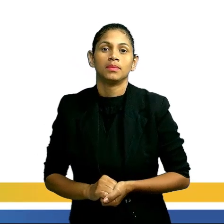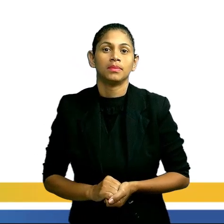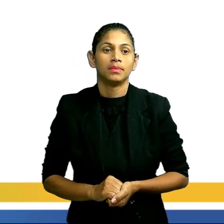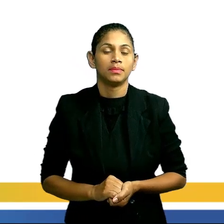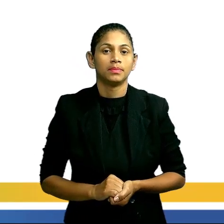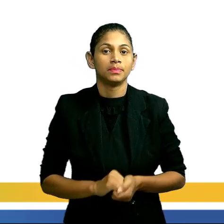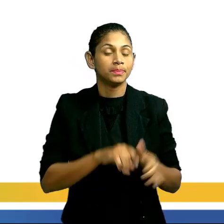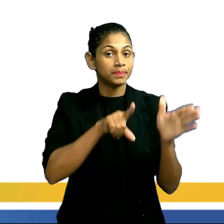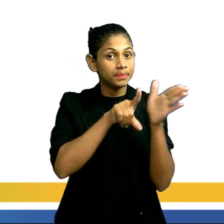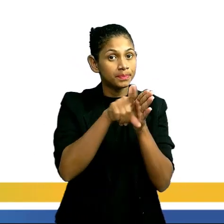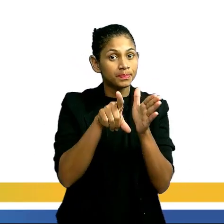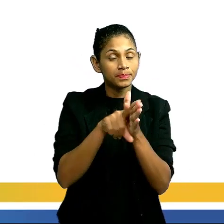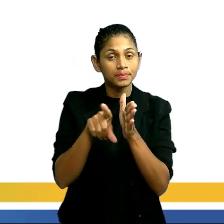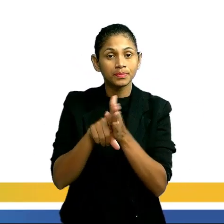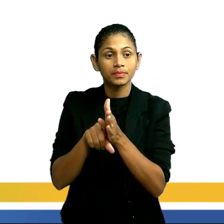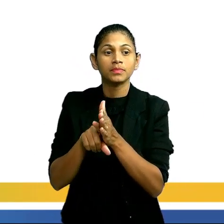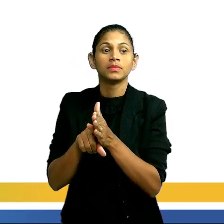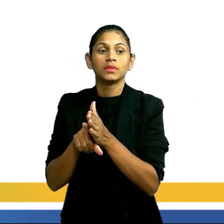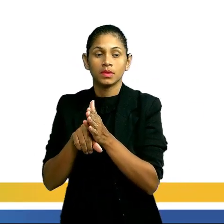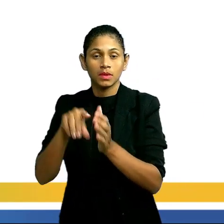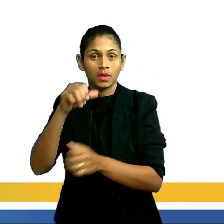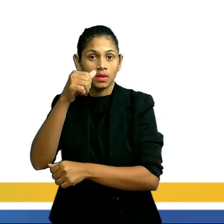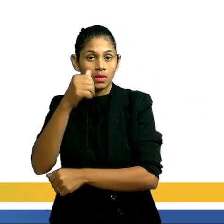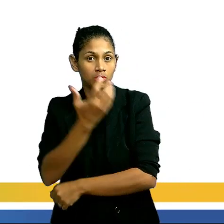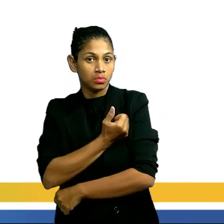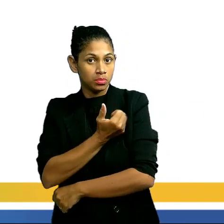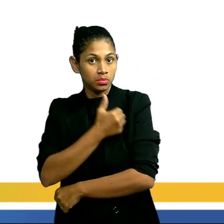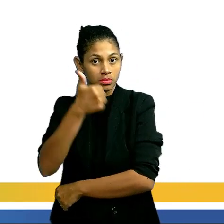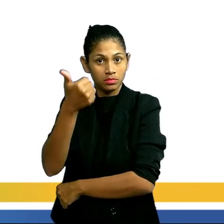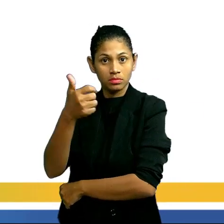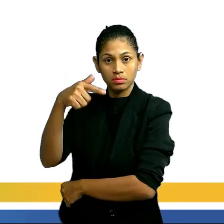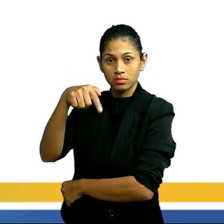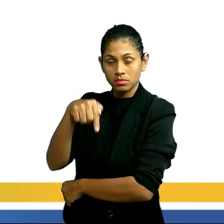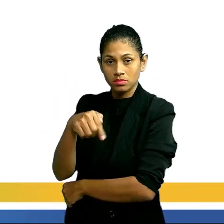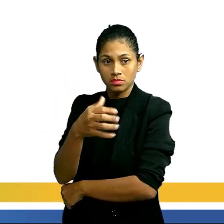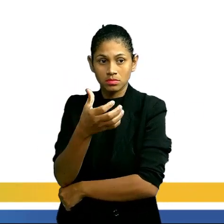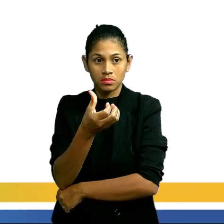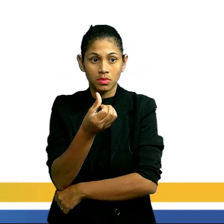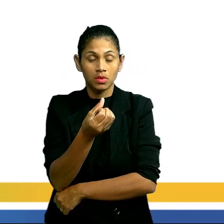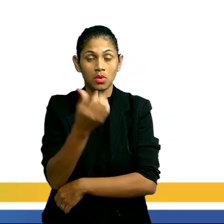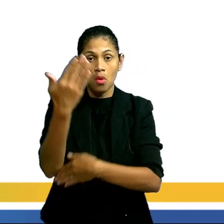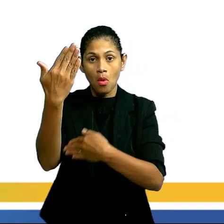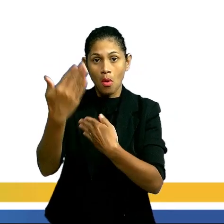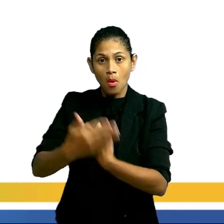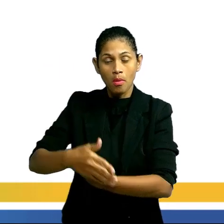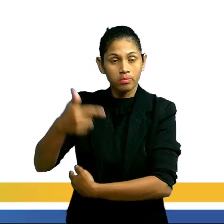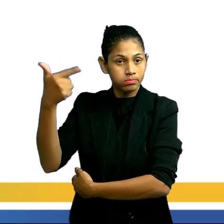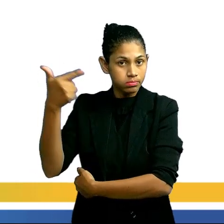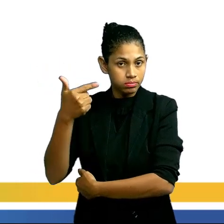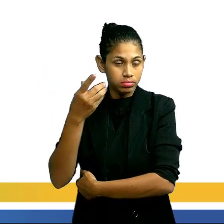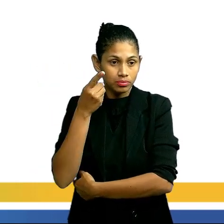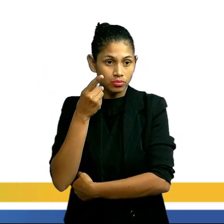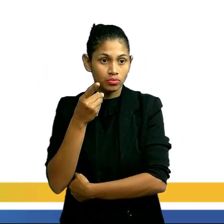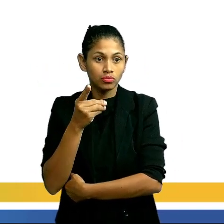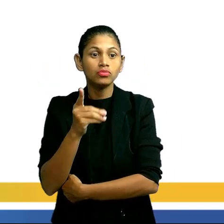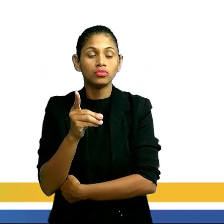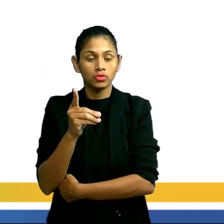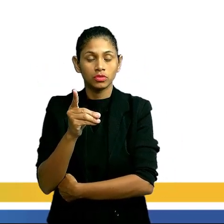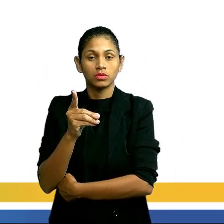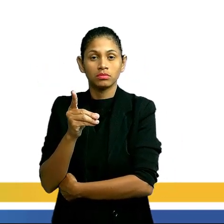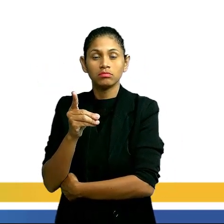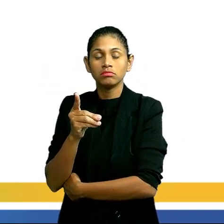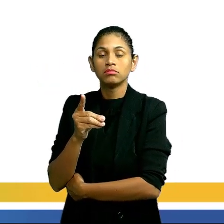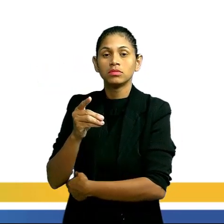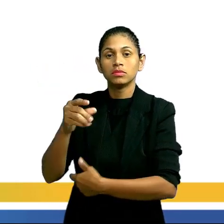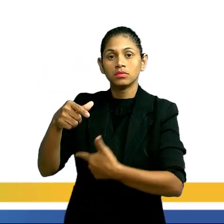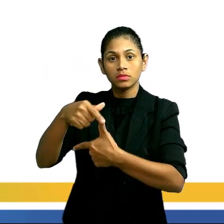Essa questão é a questão 176 da prova do segundo dia do Enem 2016.